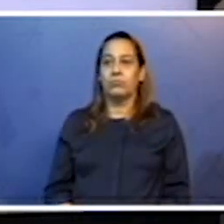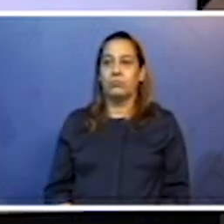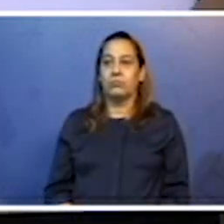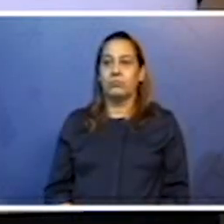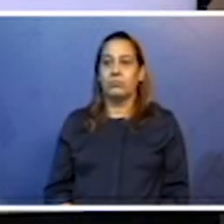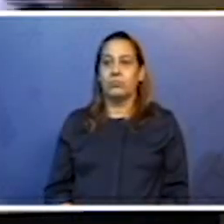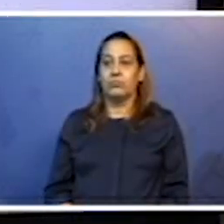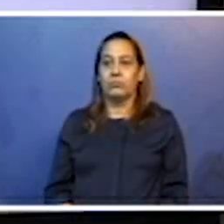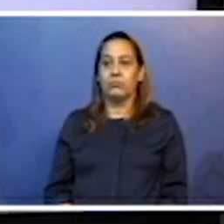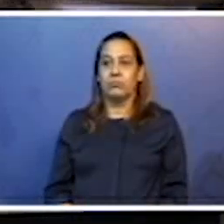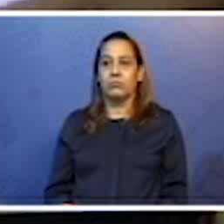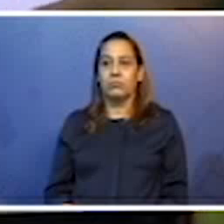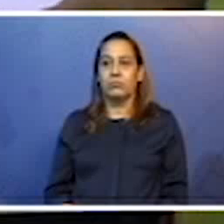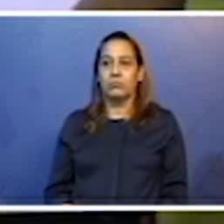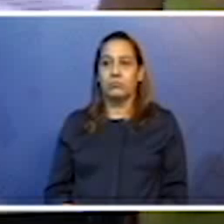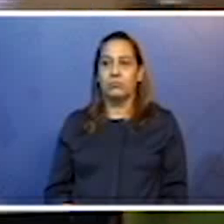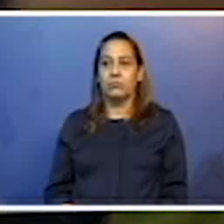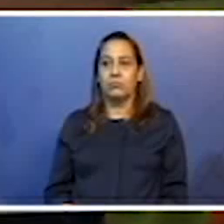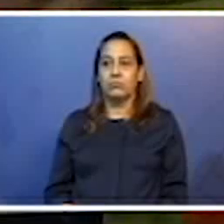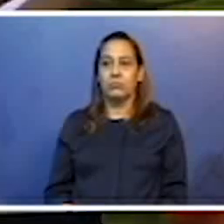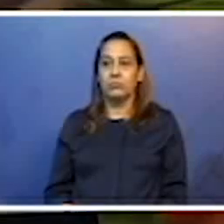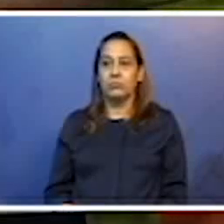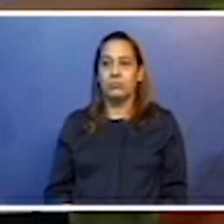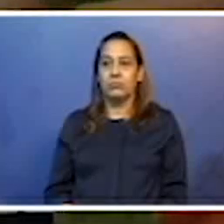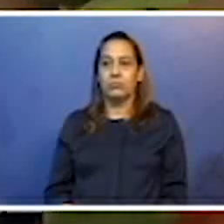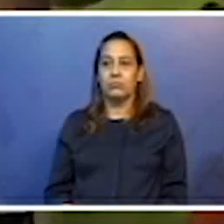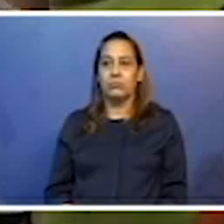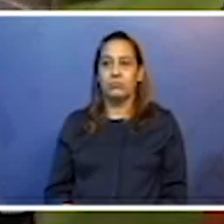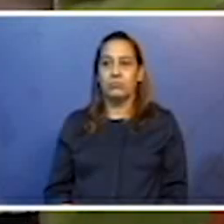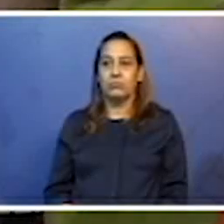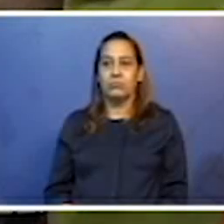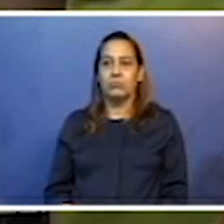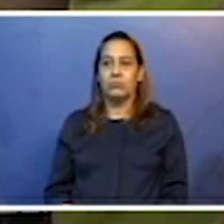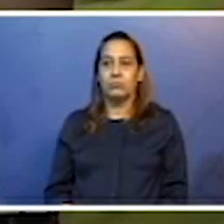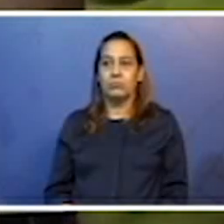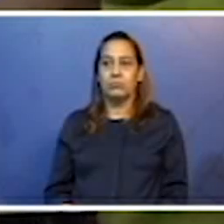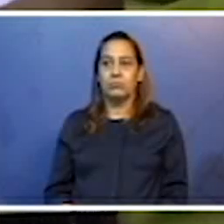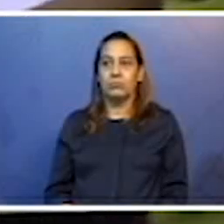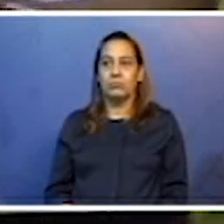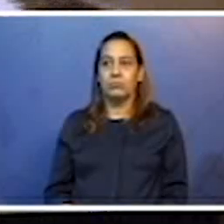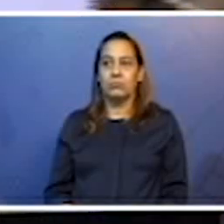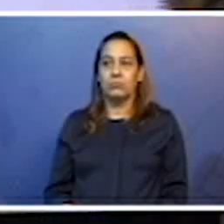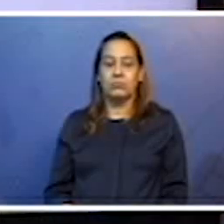isso. Ó, eles têm a mesma capacidade.